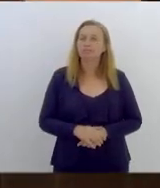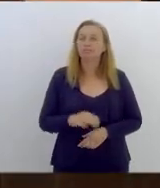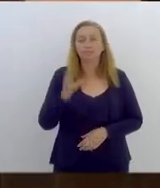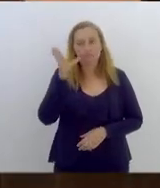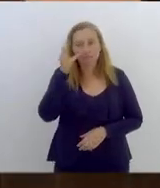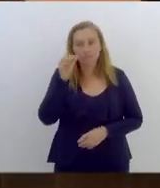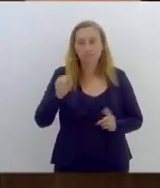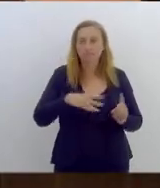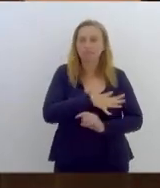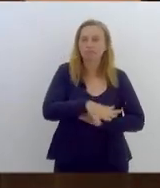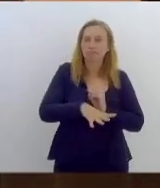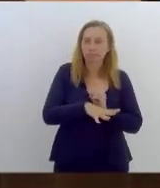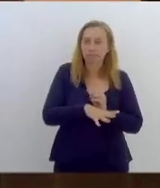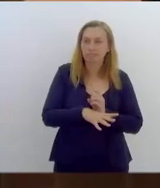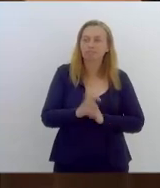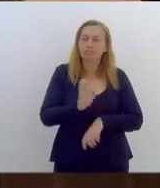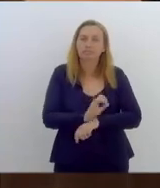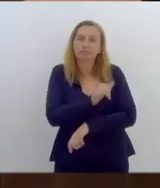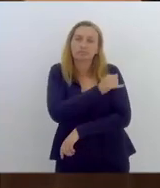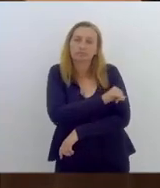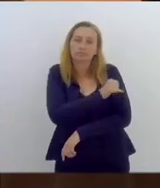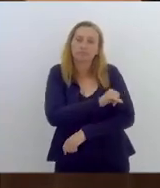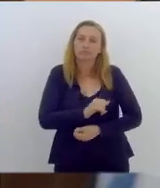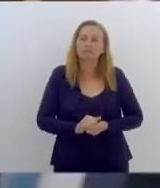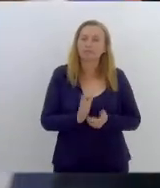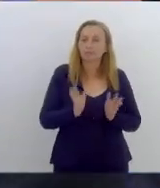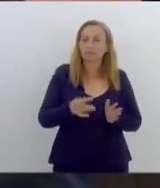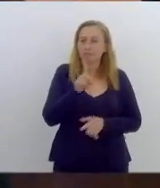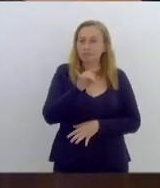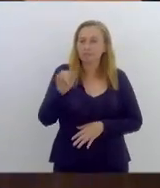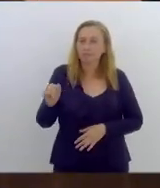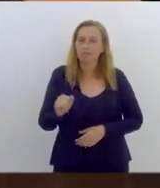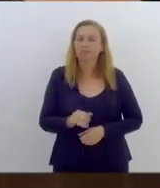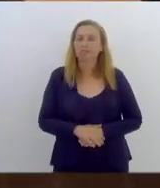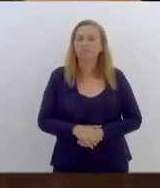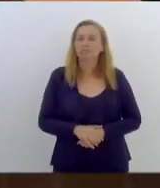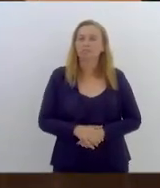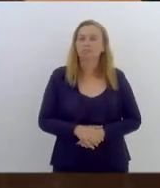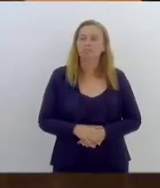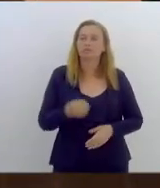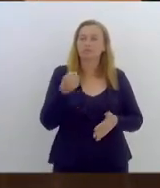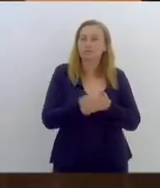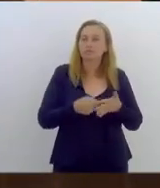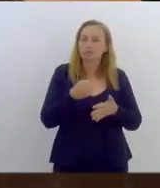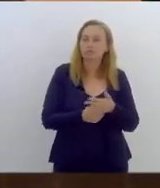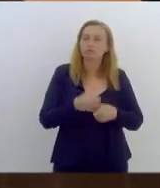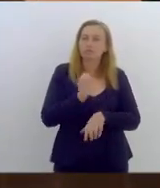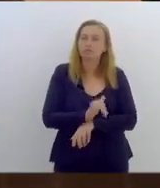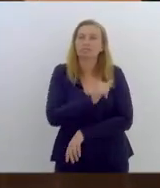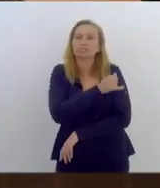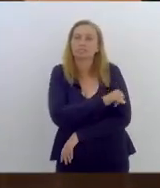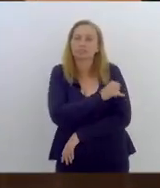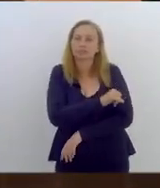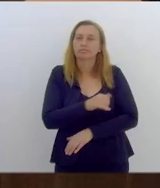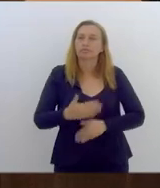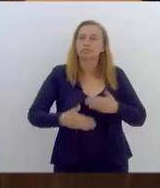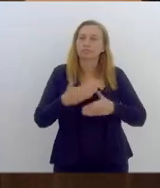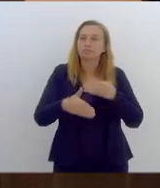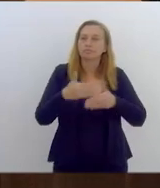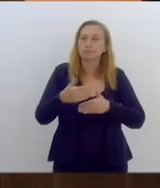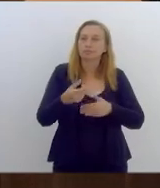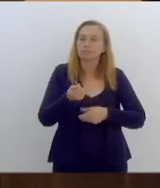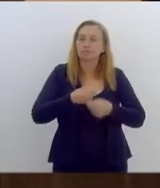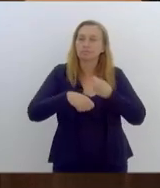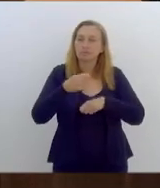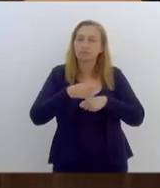interesse social e econômico do Estado do Rio de Janeiro. Hoje é dia do extensionista e a gente tem lutado para que o Estado do Rio de Janeiro se desenvolva